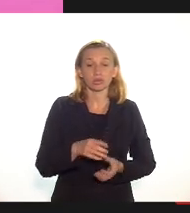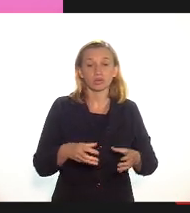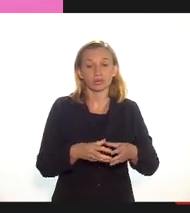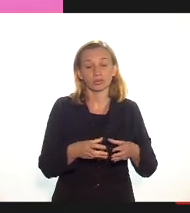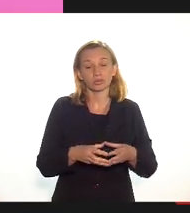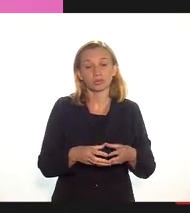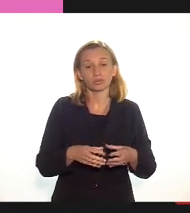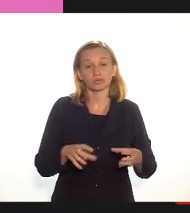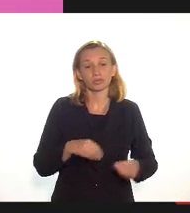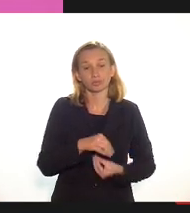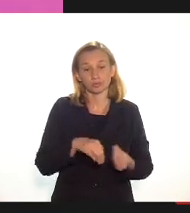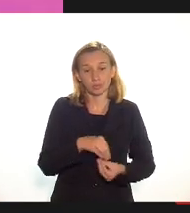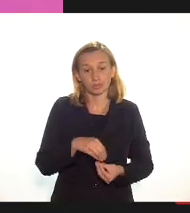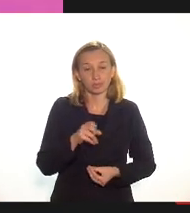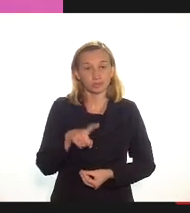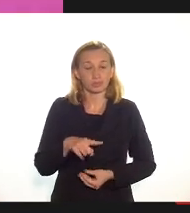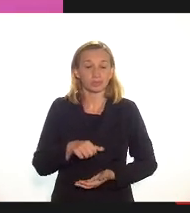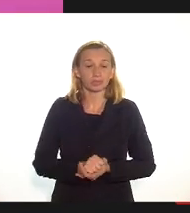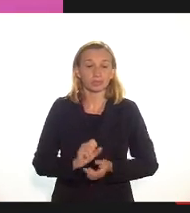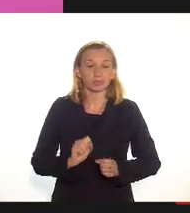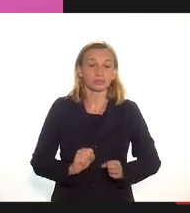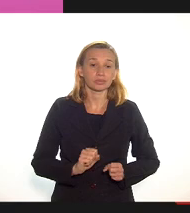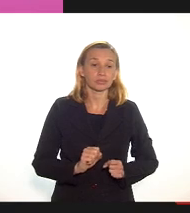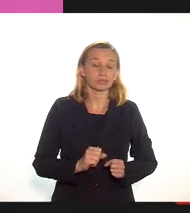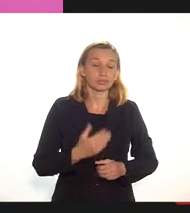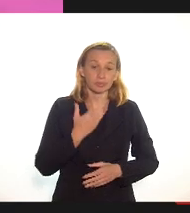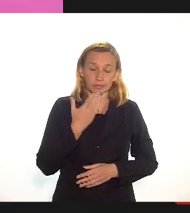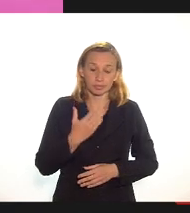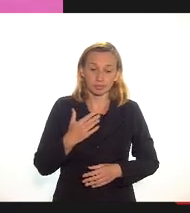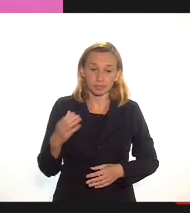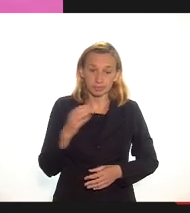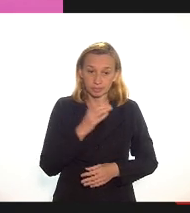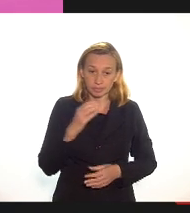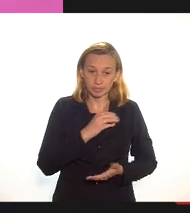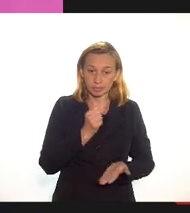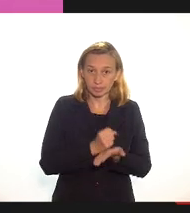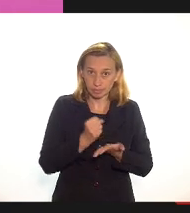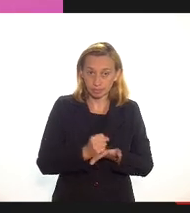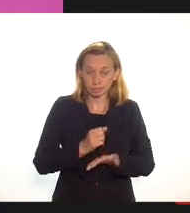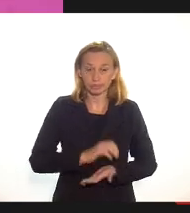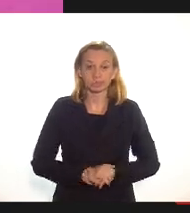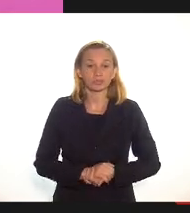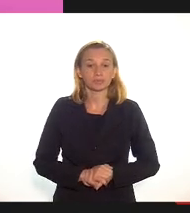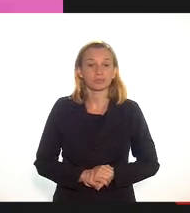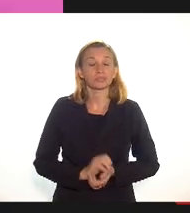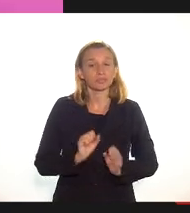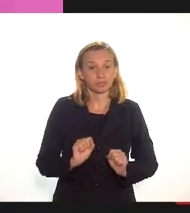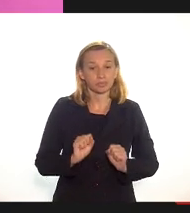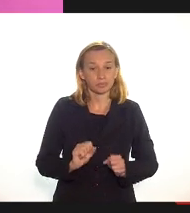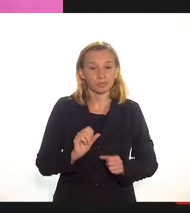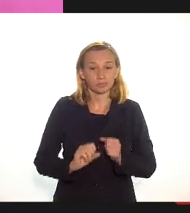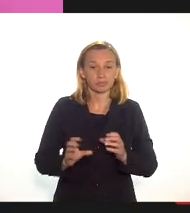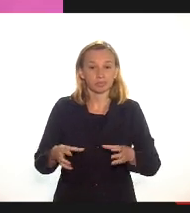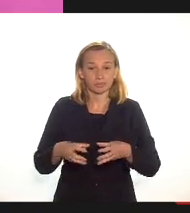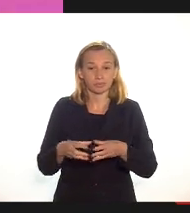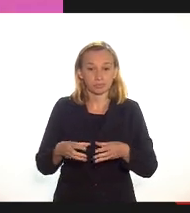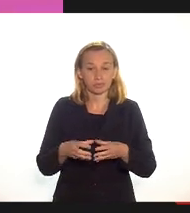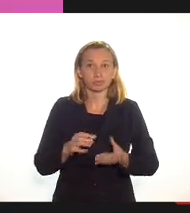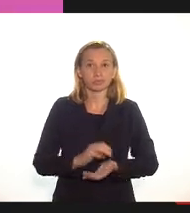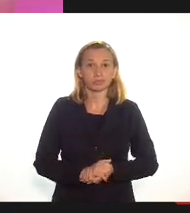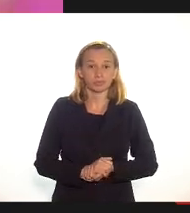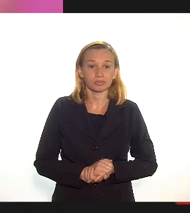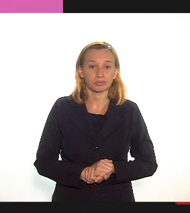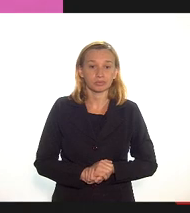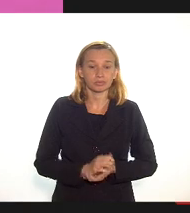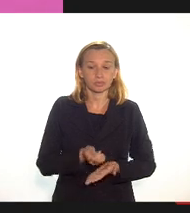mista seria buscar, né, a solicitação urgente desse contrato, que pode ser feita pela comissão, né, e